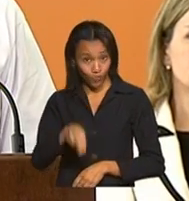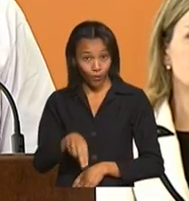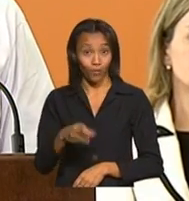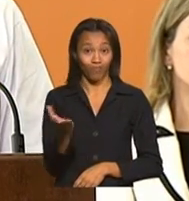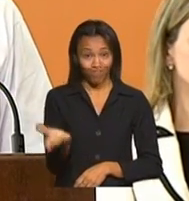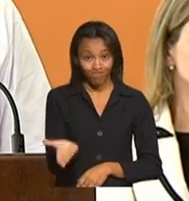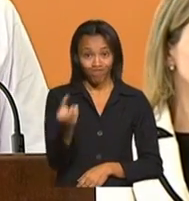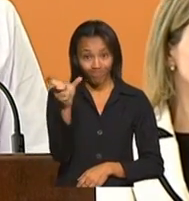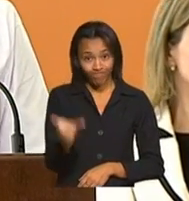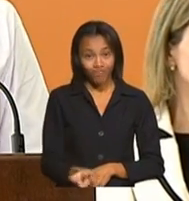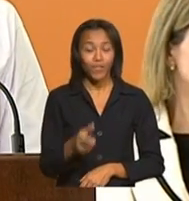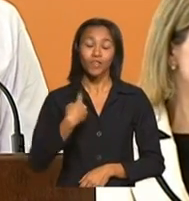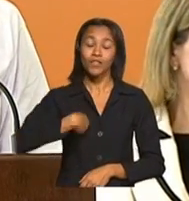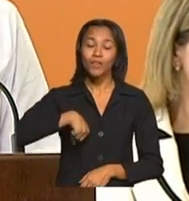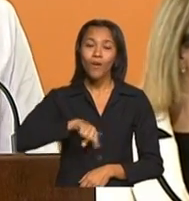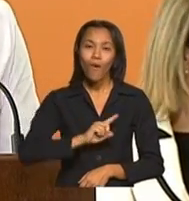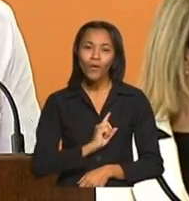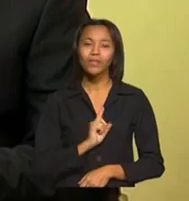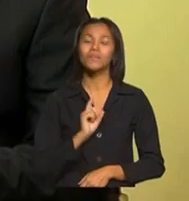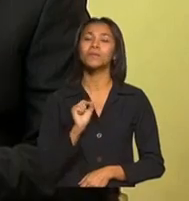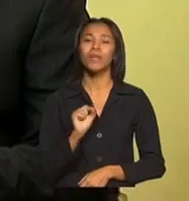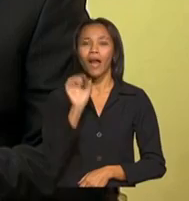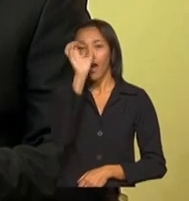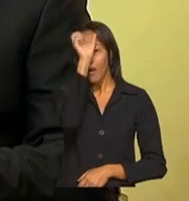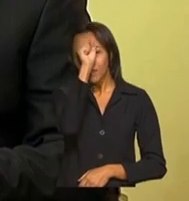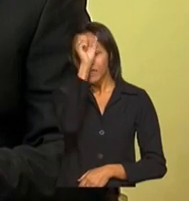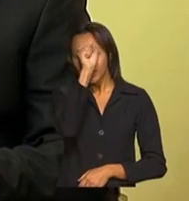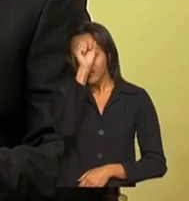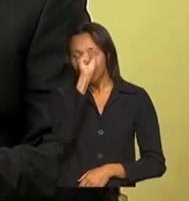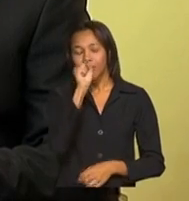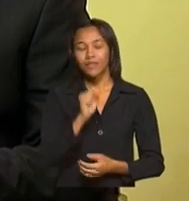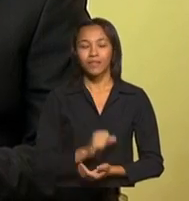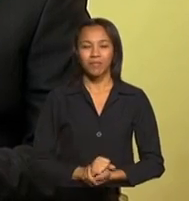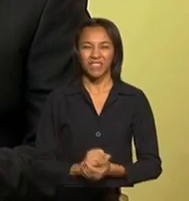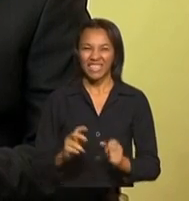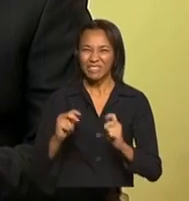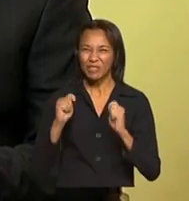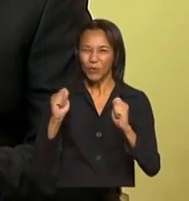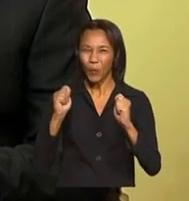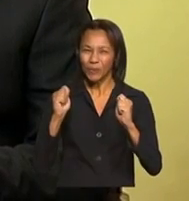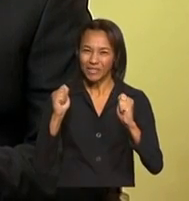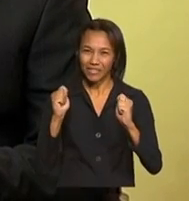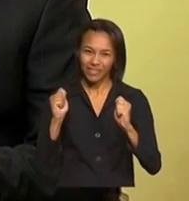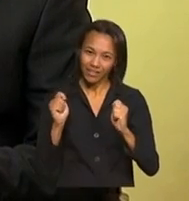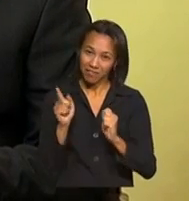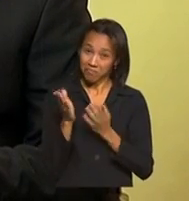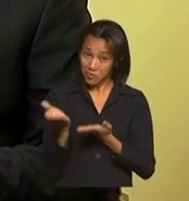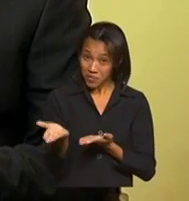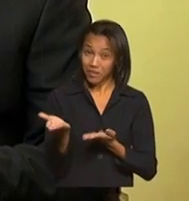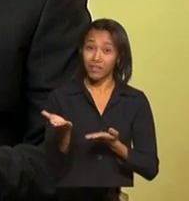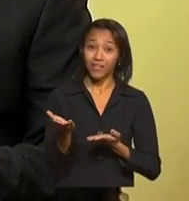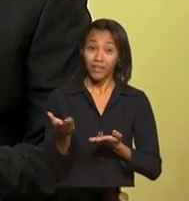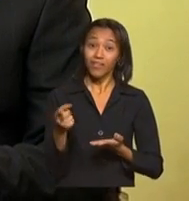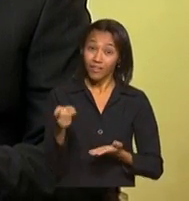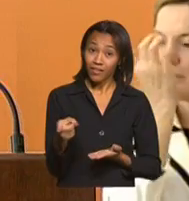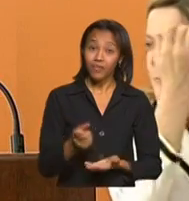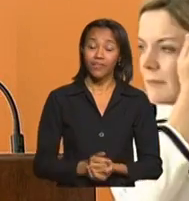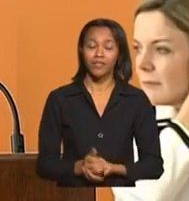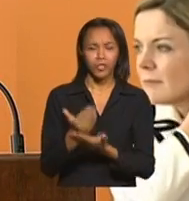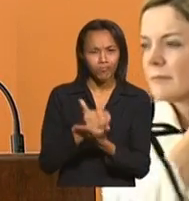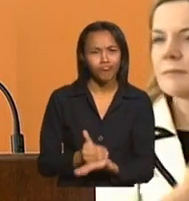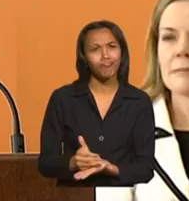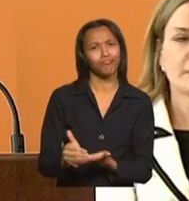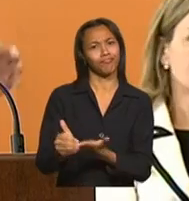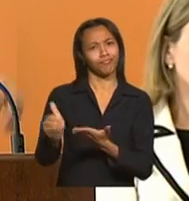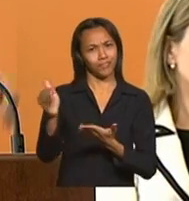o Emerson Fittipaldi, que nós aprendemos a torcer por ele, que praticamente introduziu